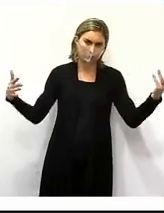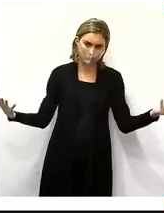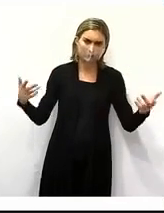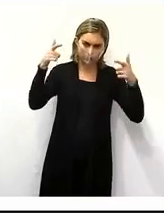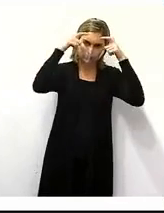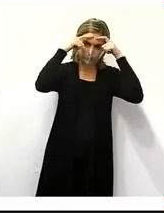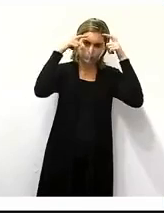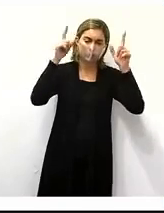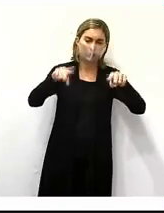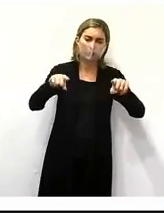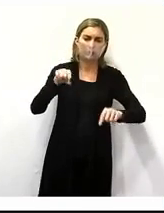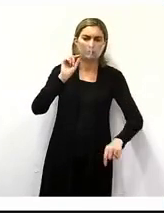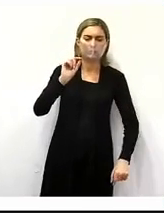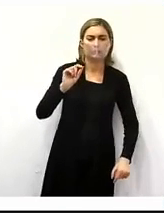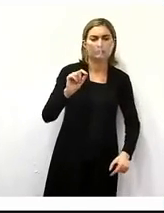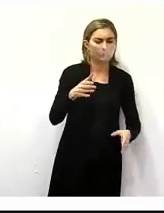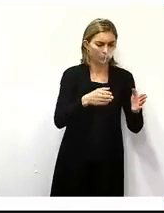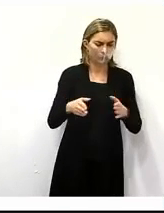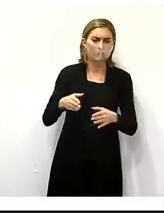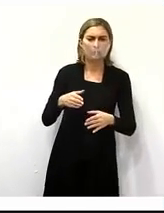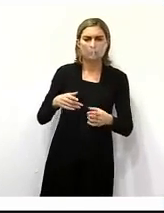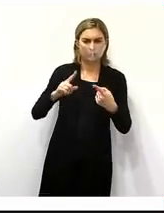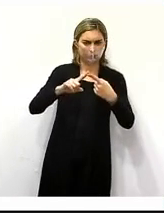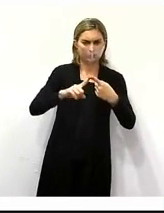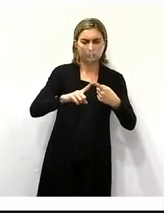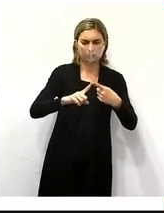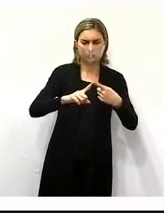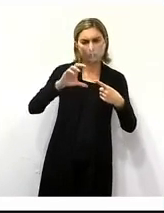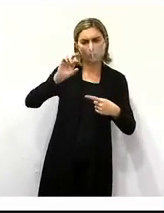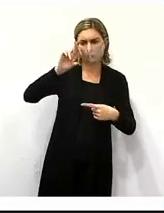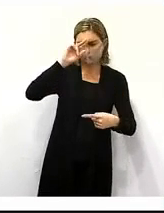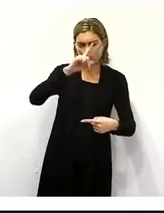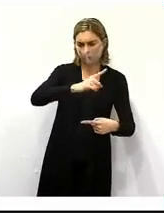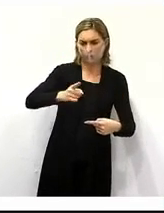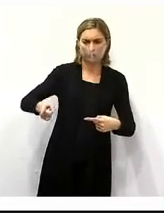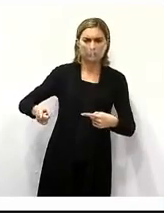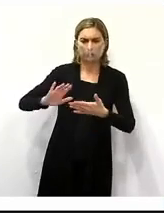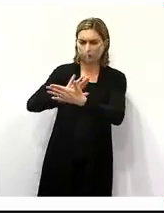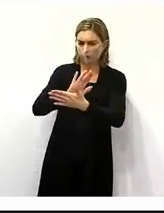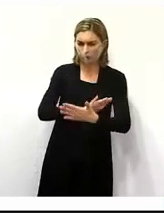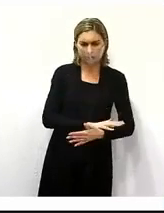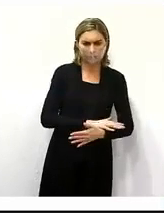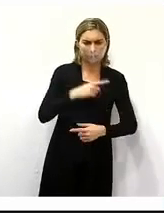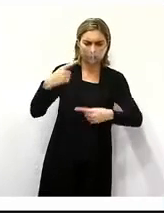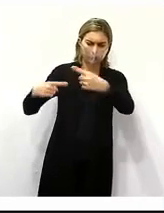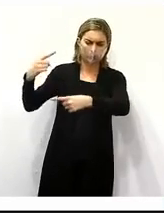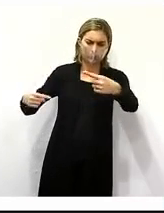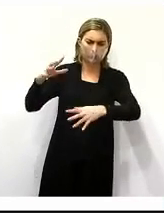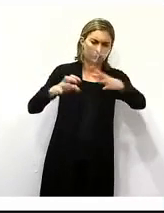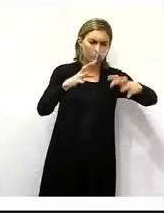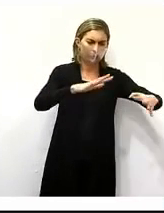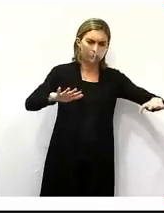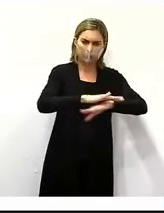de príncipe, é o quê? É a ordem, em primeiro lugar, delimir, acabar com os conflitos o máximo